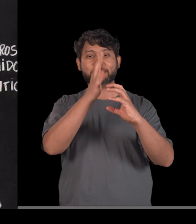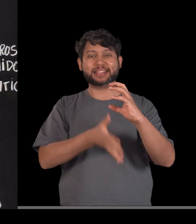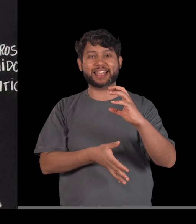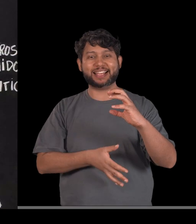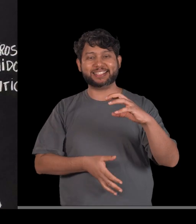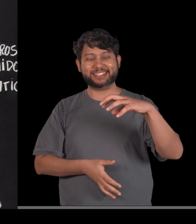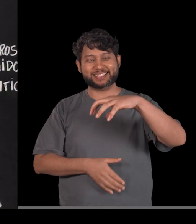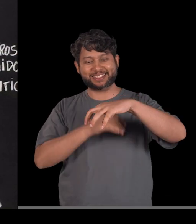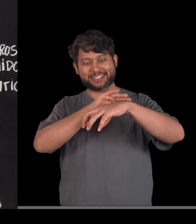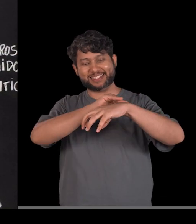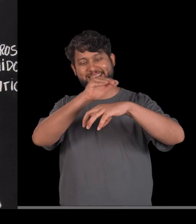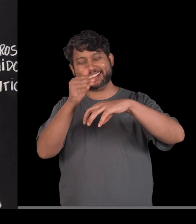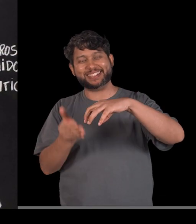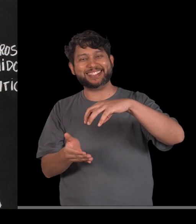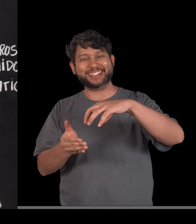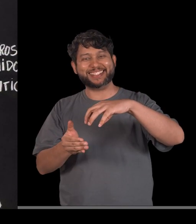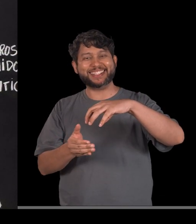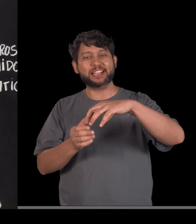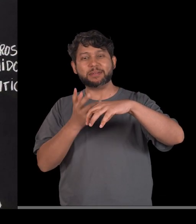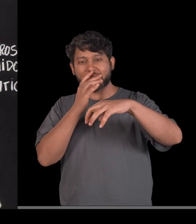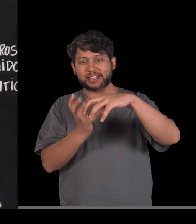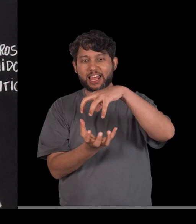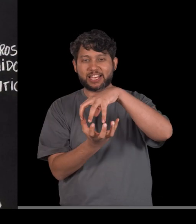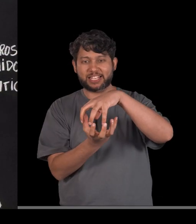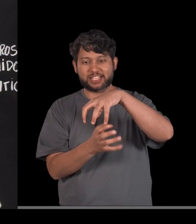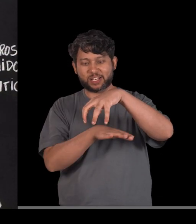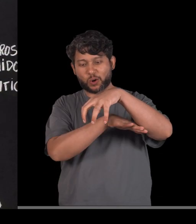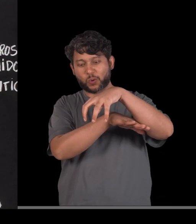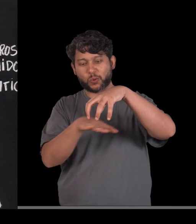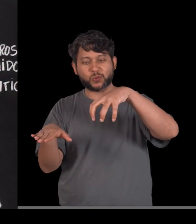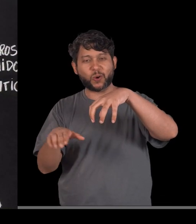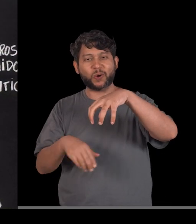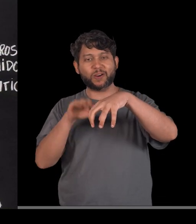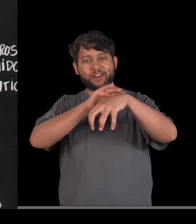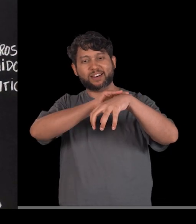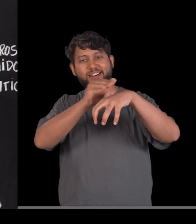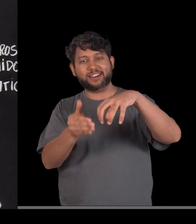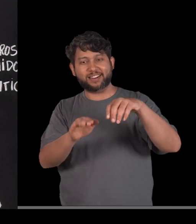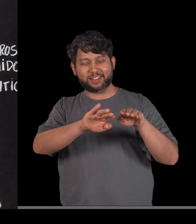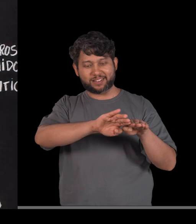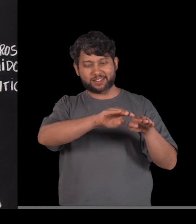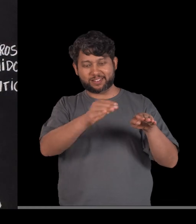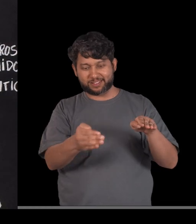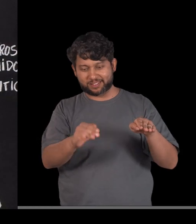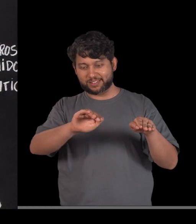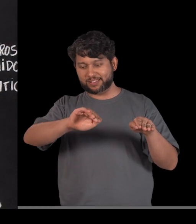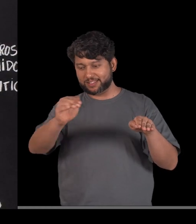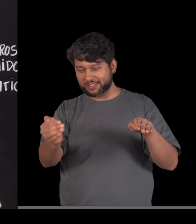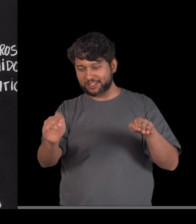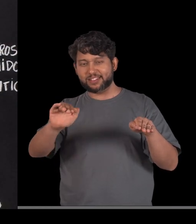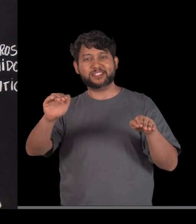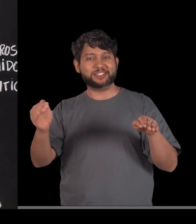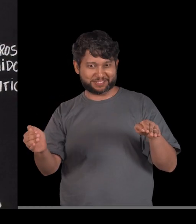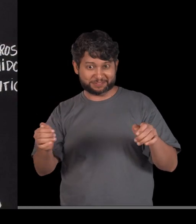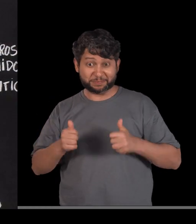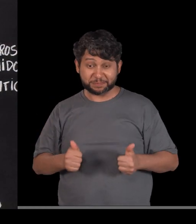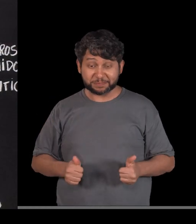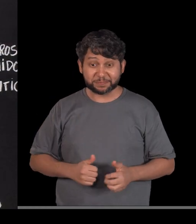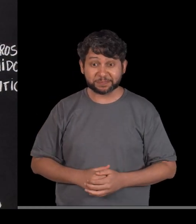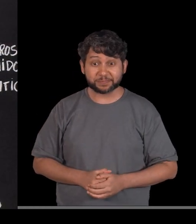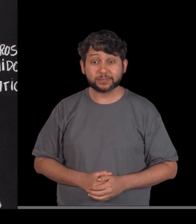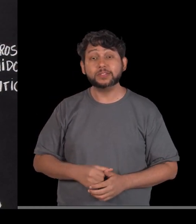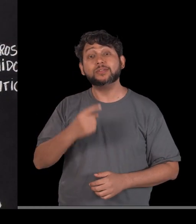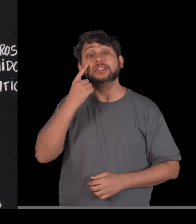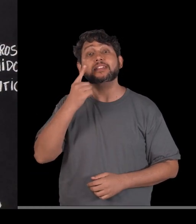laranja, exatamente porque lembra uma laranja cortada, né, apoiada sobre a mesa, então arredondada,